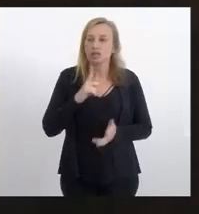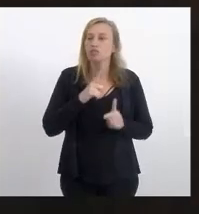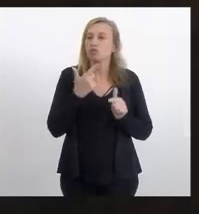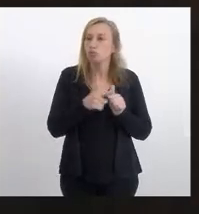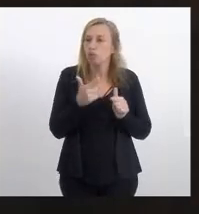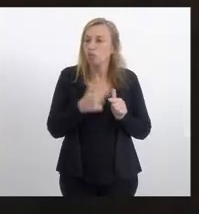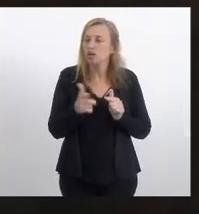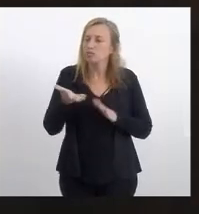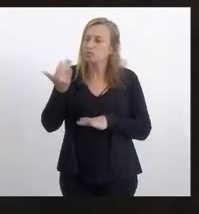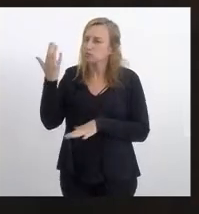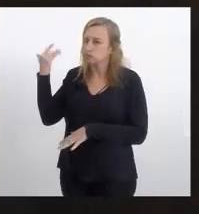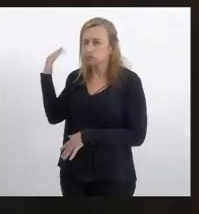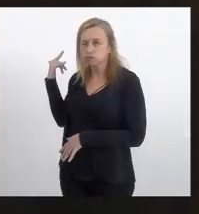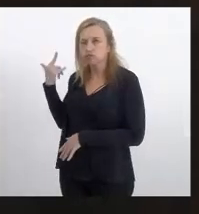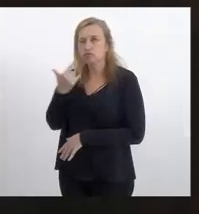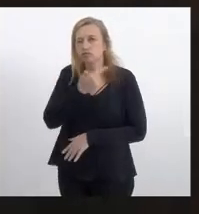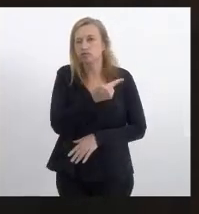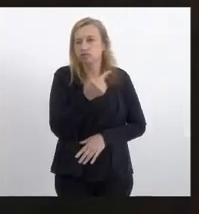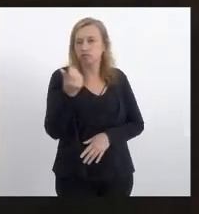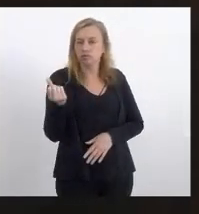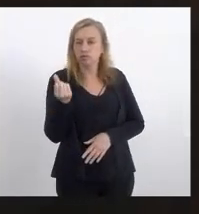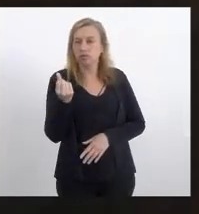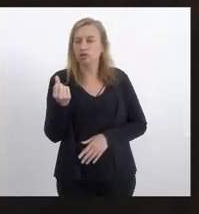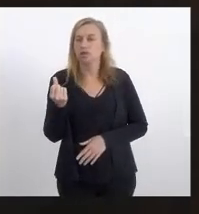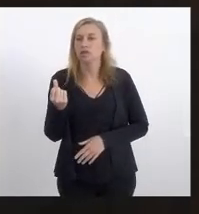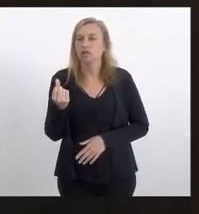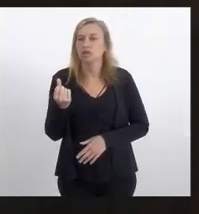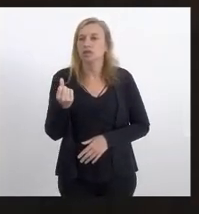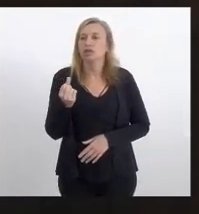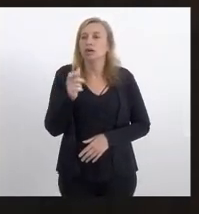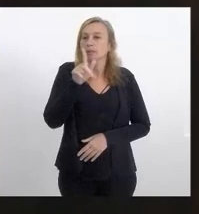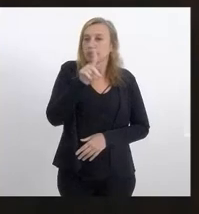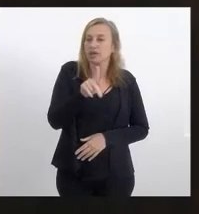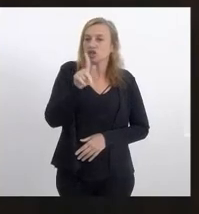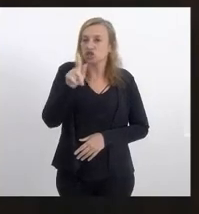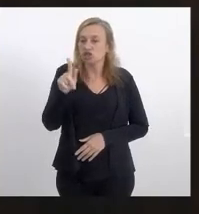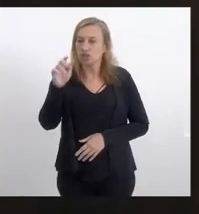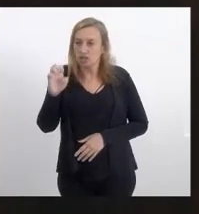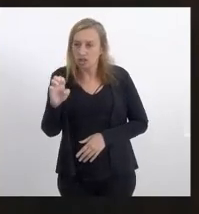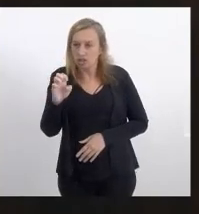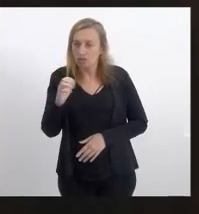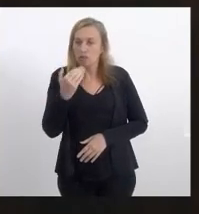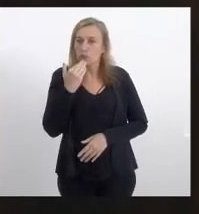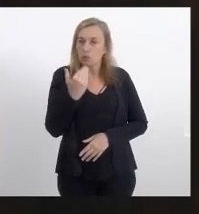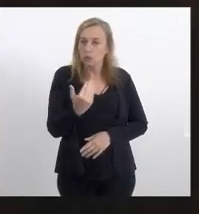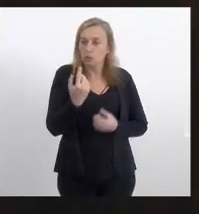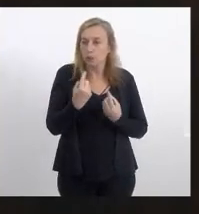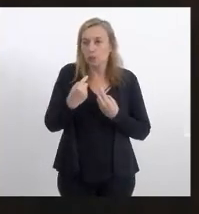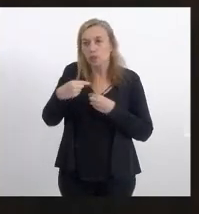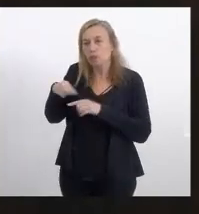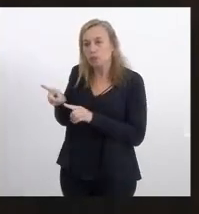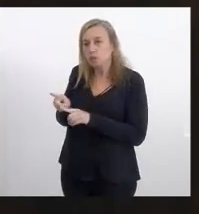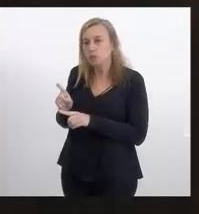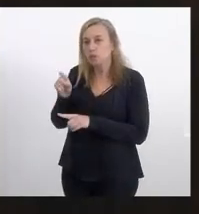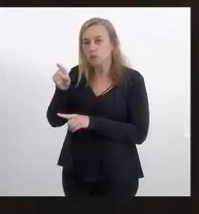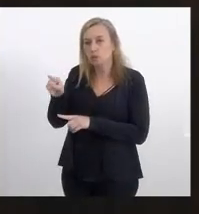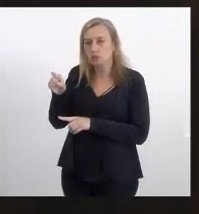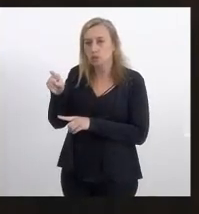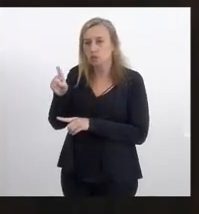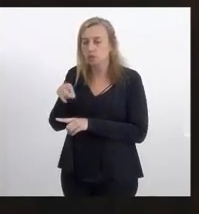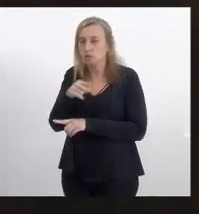problema lá em 2016 a pgr fez um parecer contrário a essa